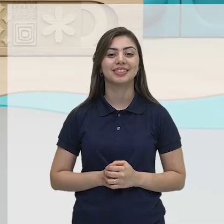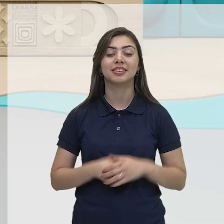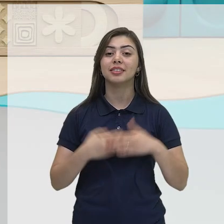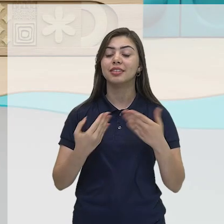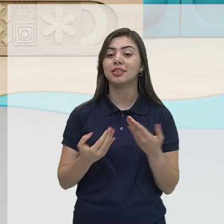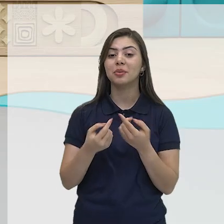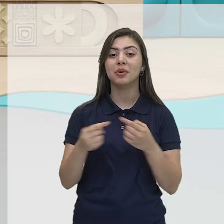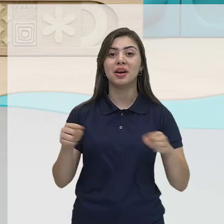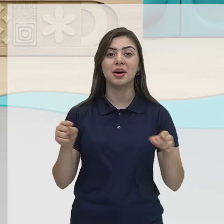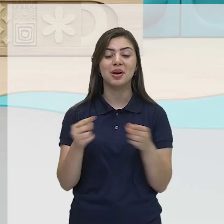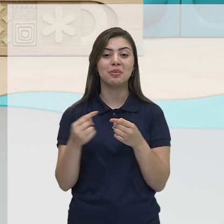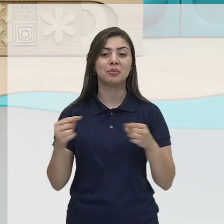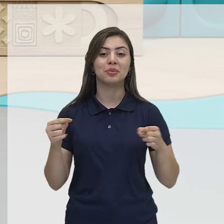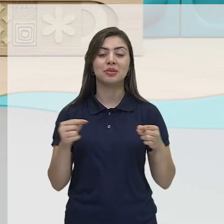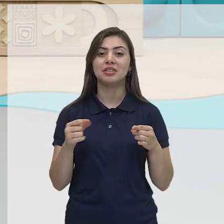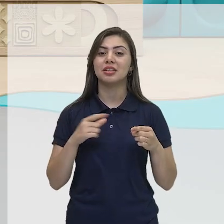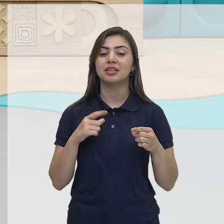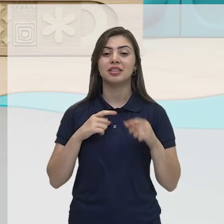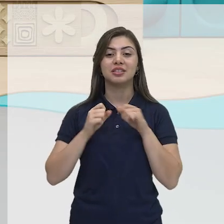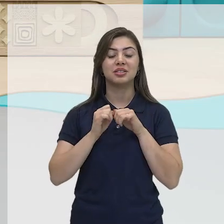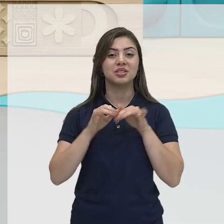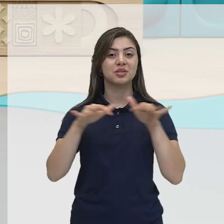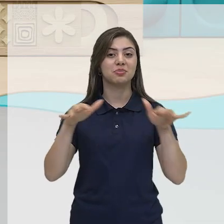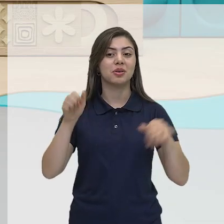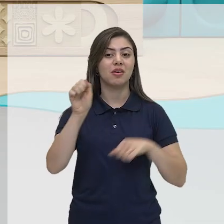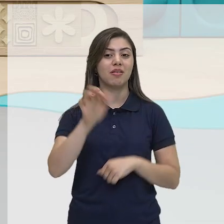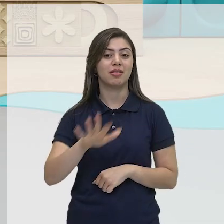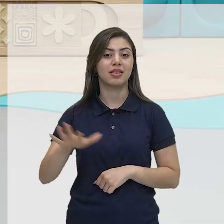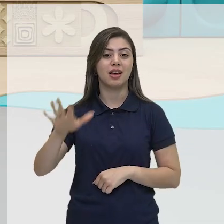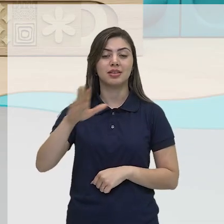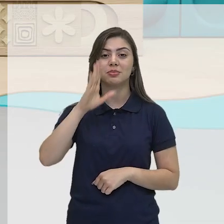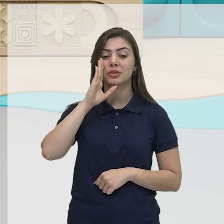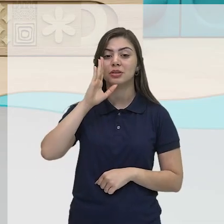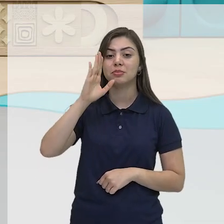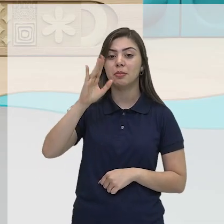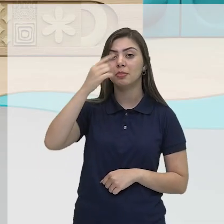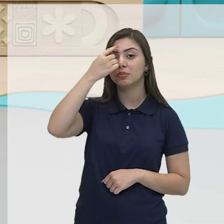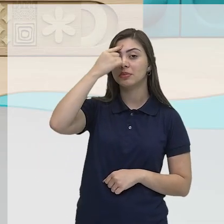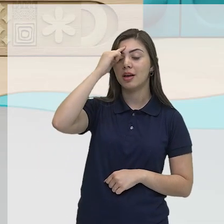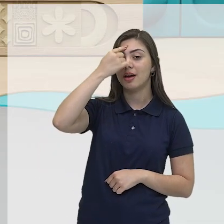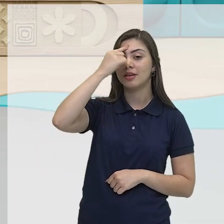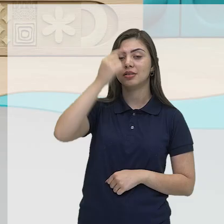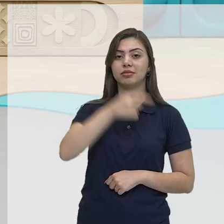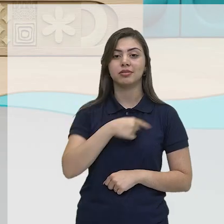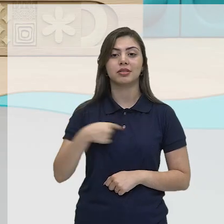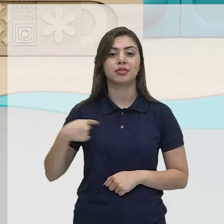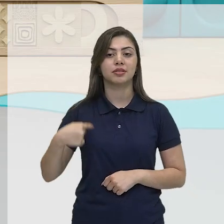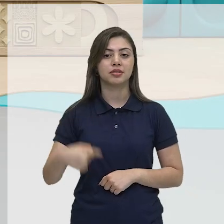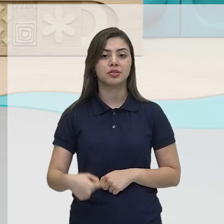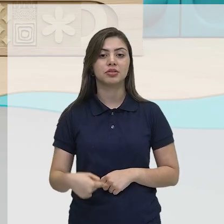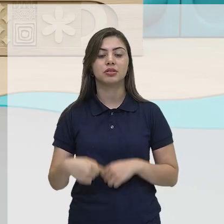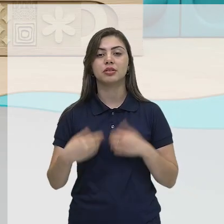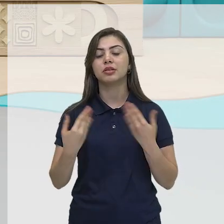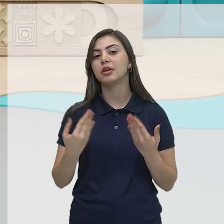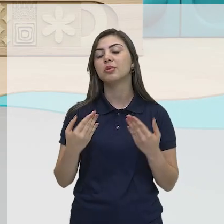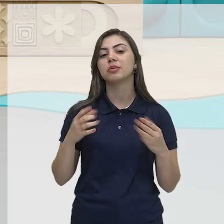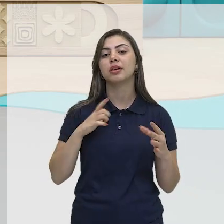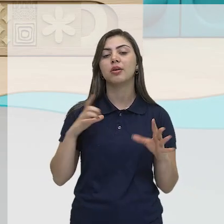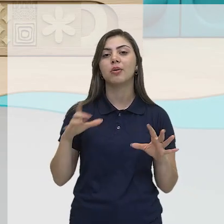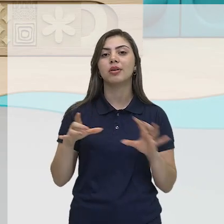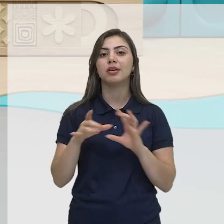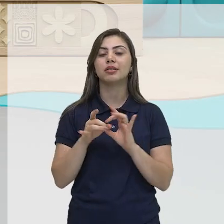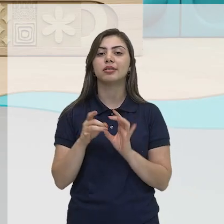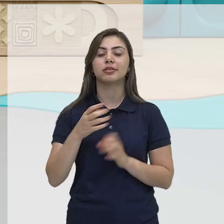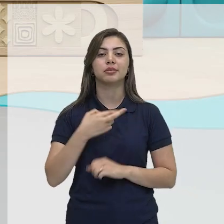A música prosperou na Ásia, especialmente na Índia e na China, muito fortemente relacionada